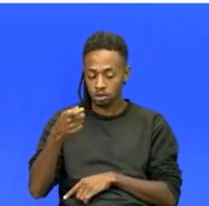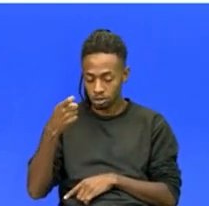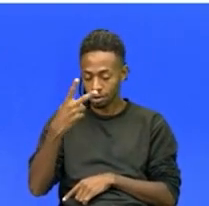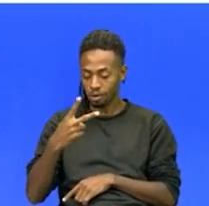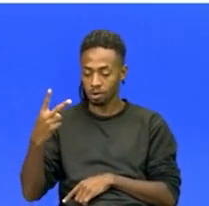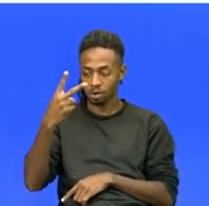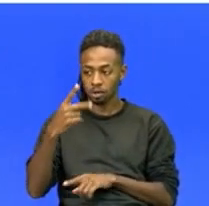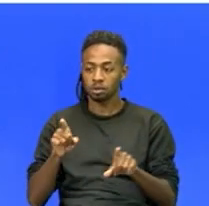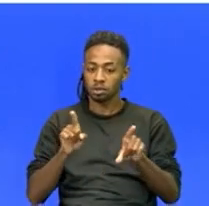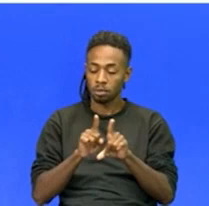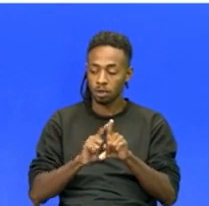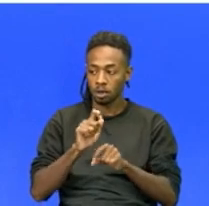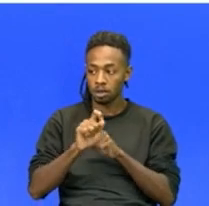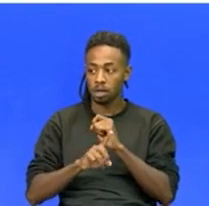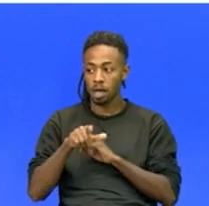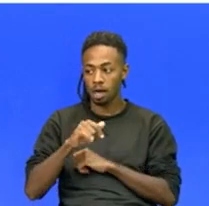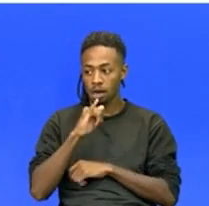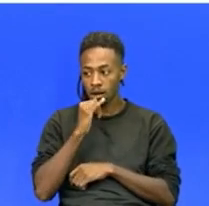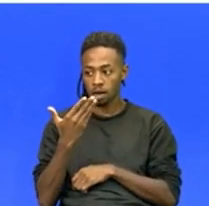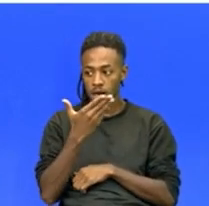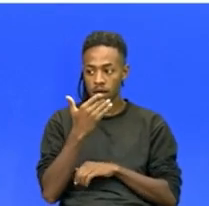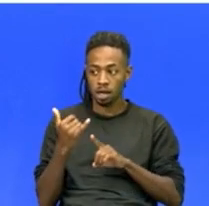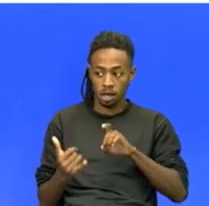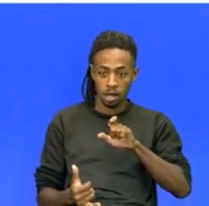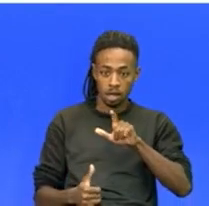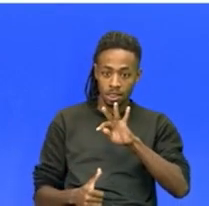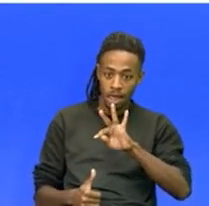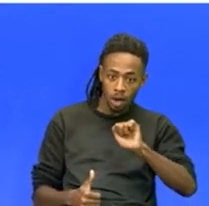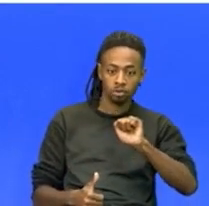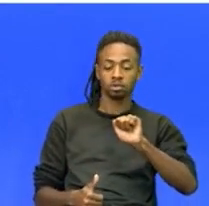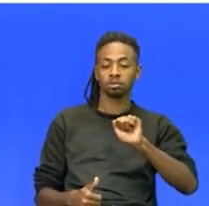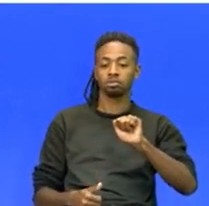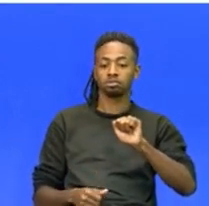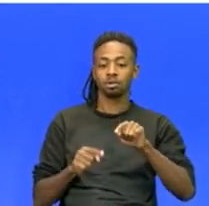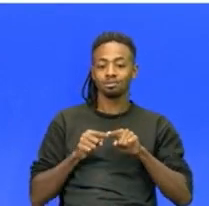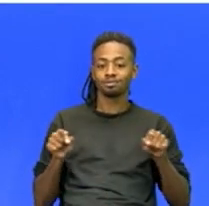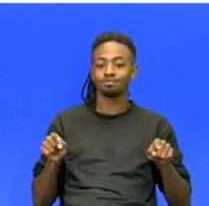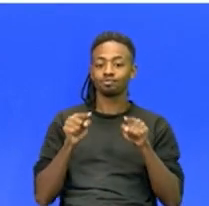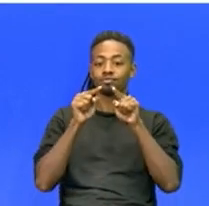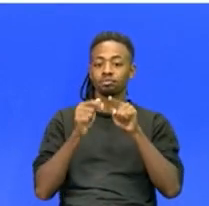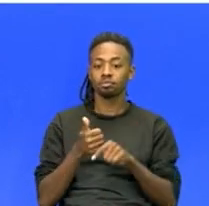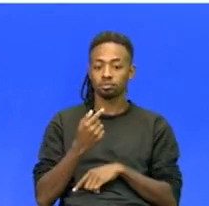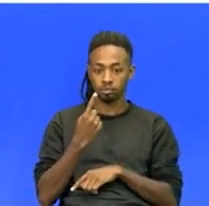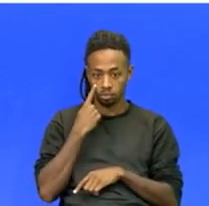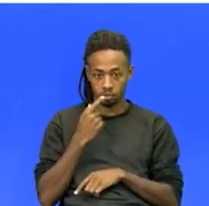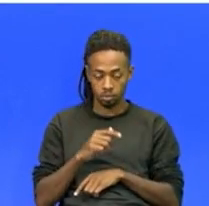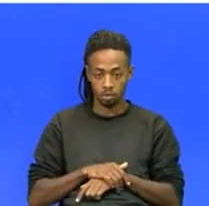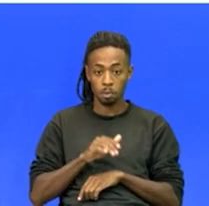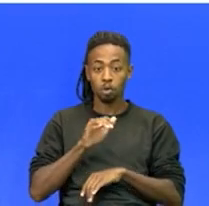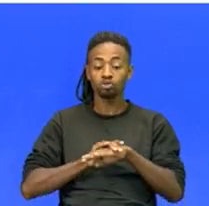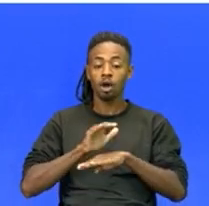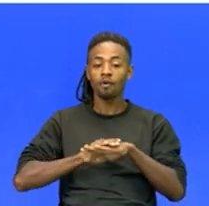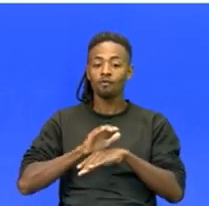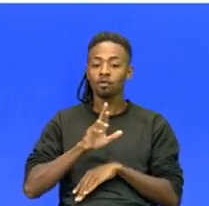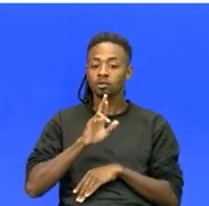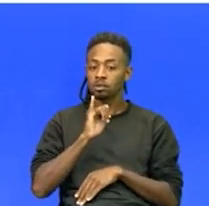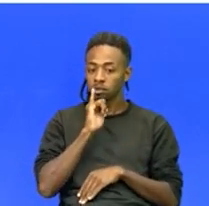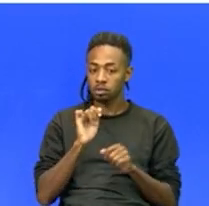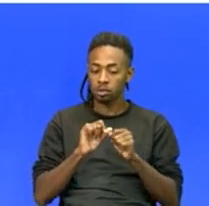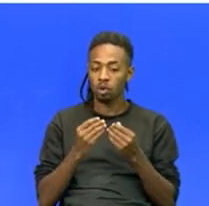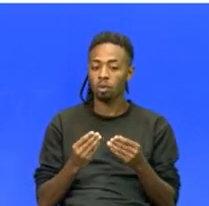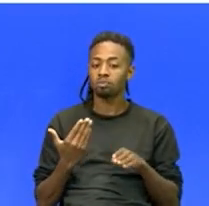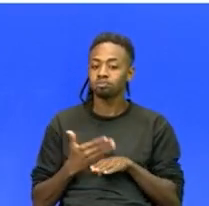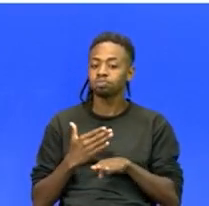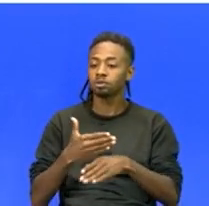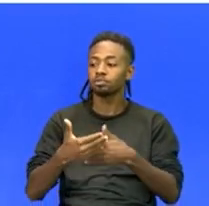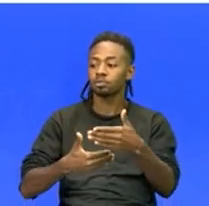Então, esse determinante é o delta. Chama de Hessiano. Os exemplos agora. Como é que se faz para fazer na